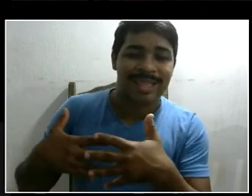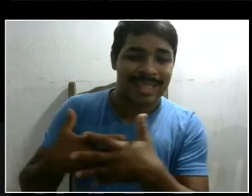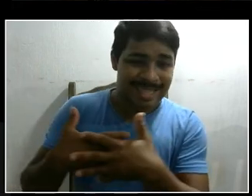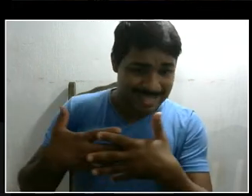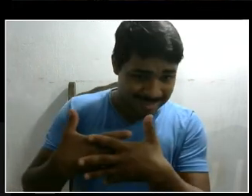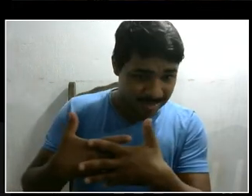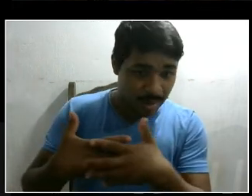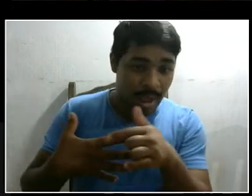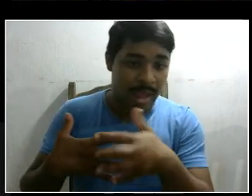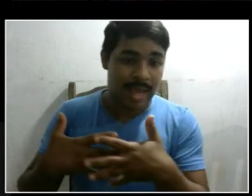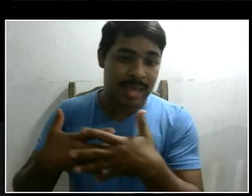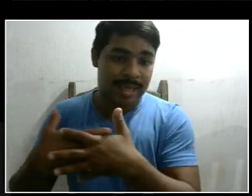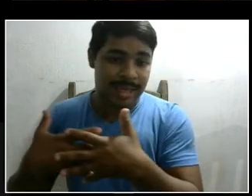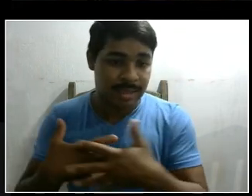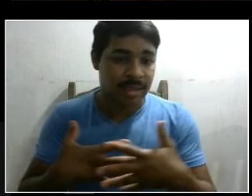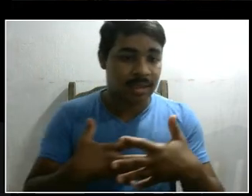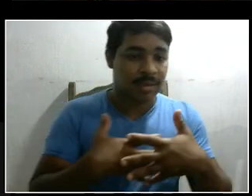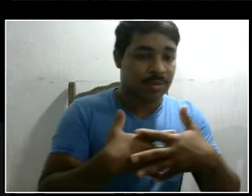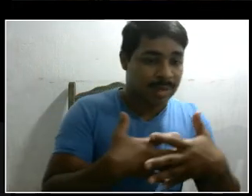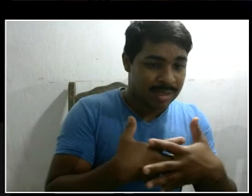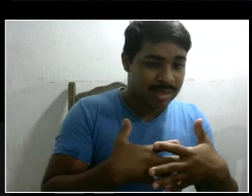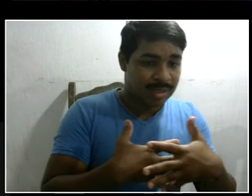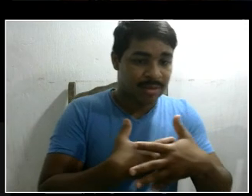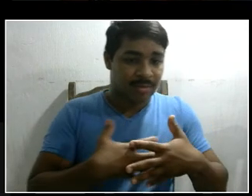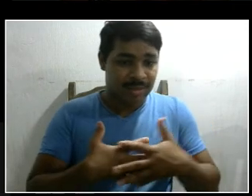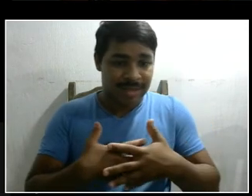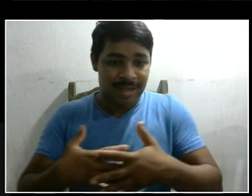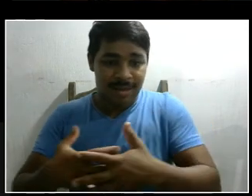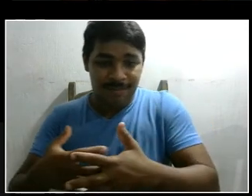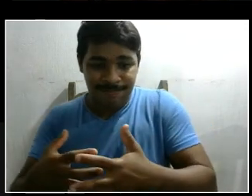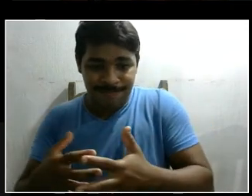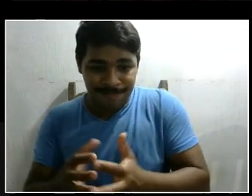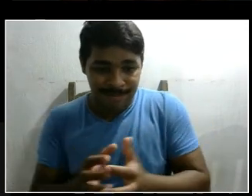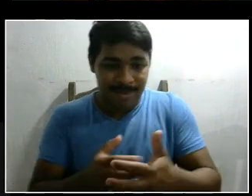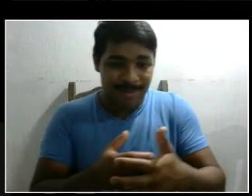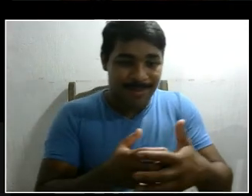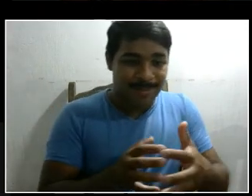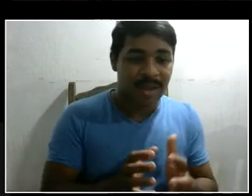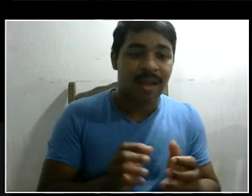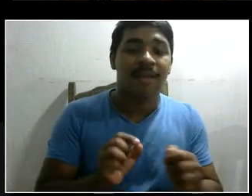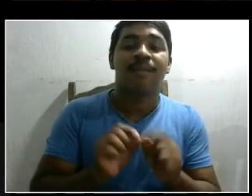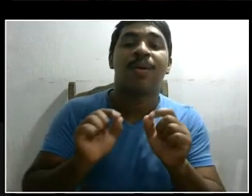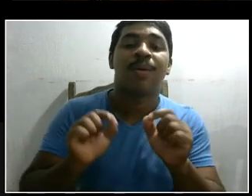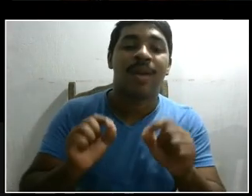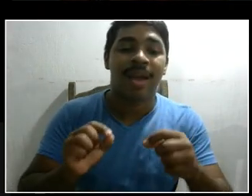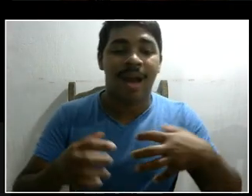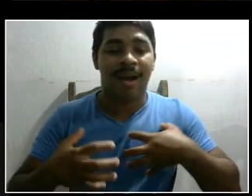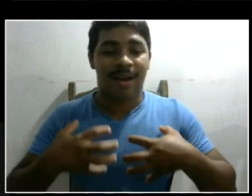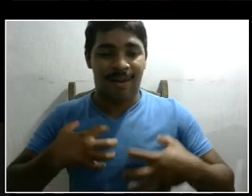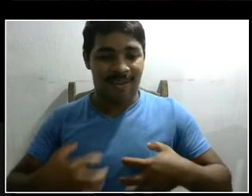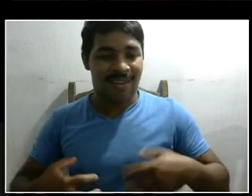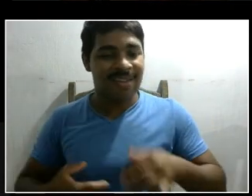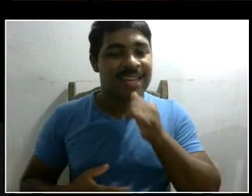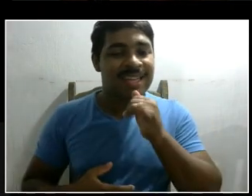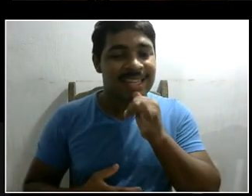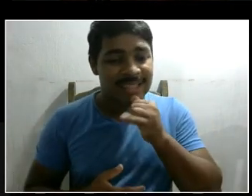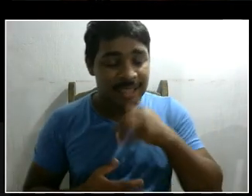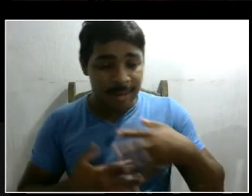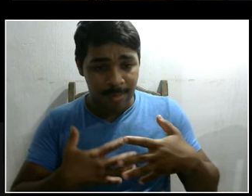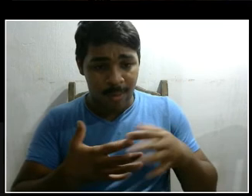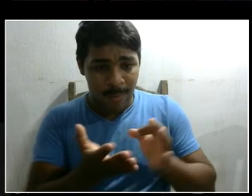de tecidos, ele vai formar o quê? Vai formar os órgãos. Por exemplo, a nossa pele, ela é um órgão, nosso coração, né?